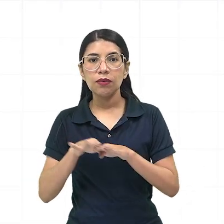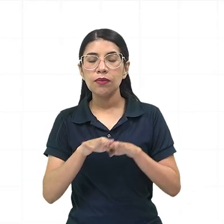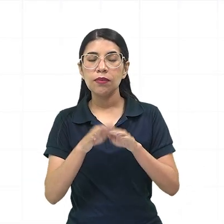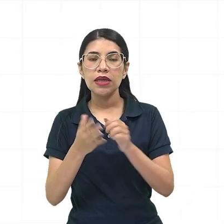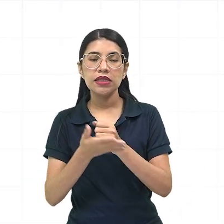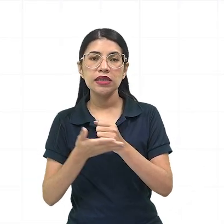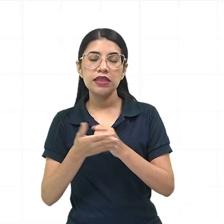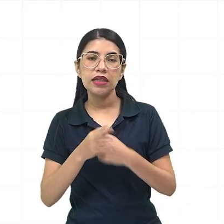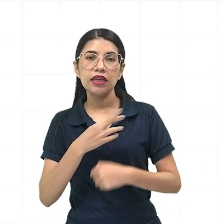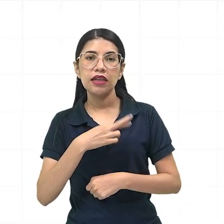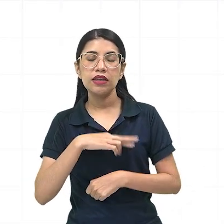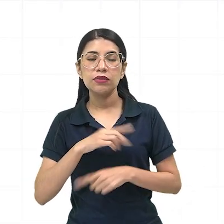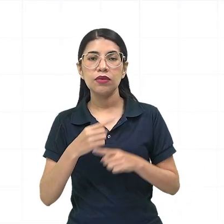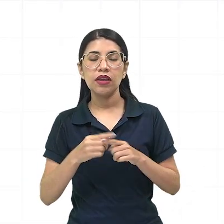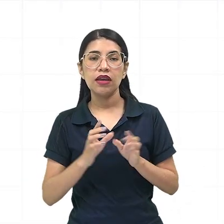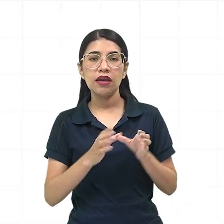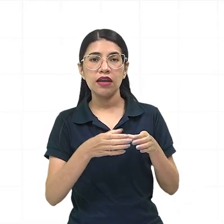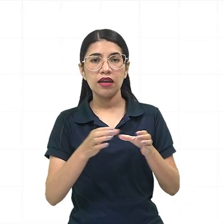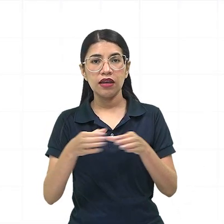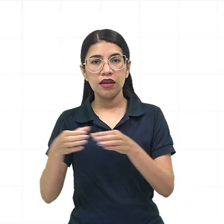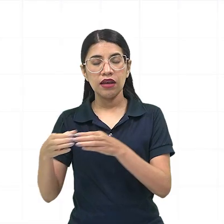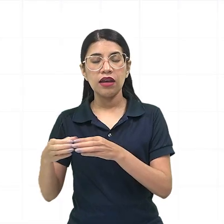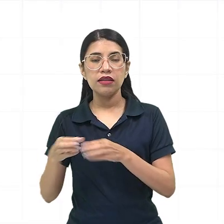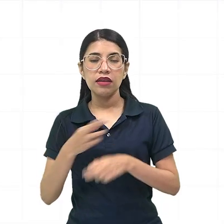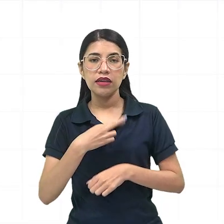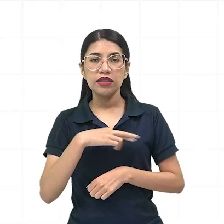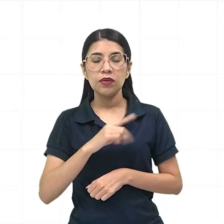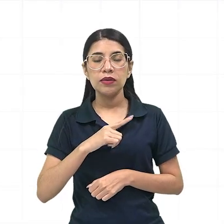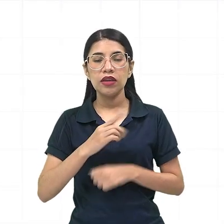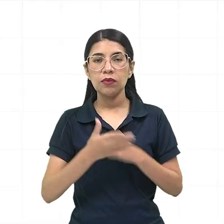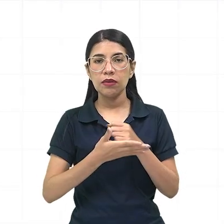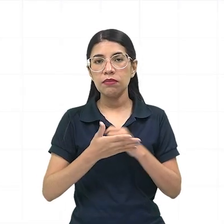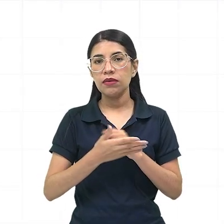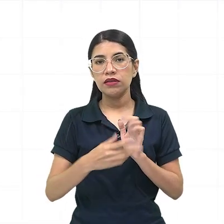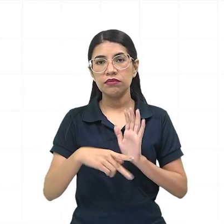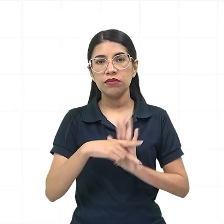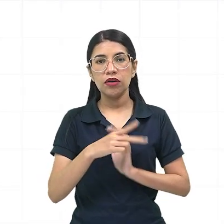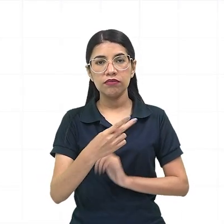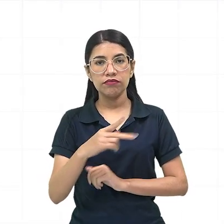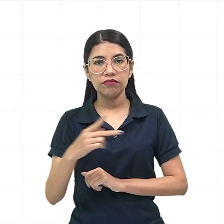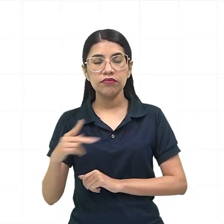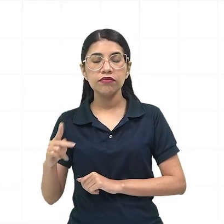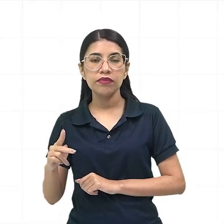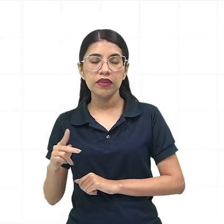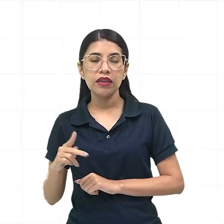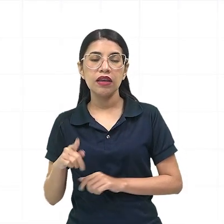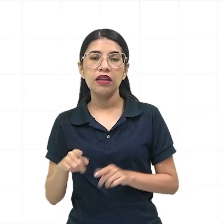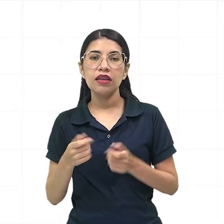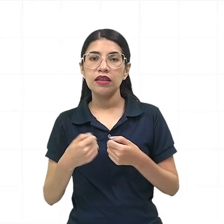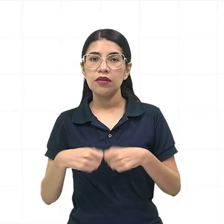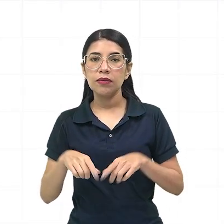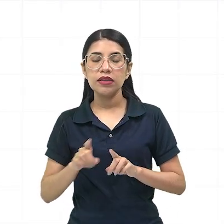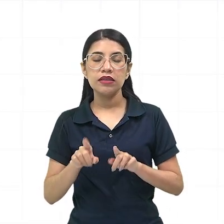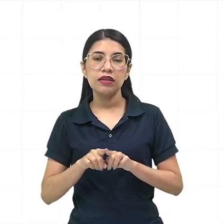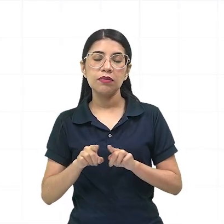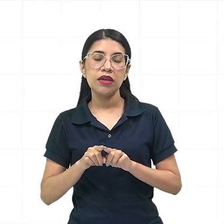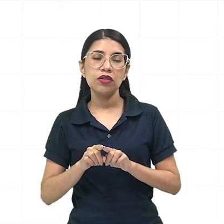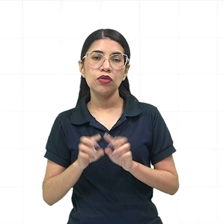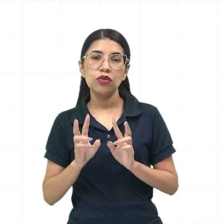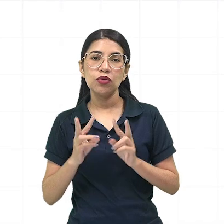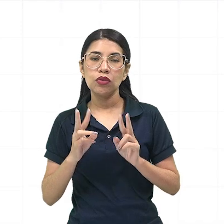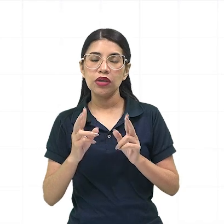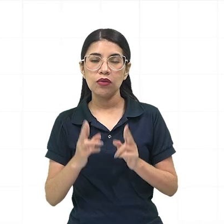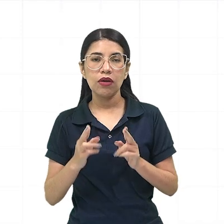porque cada grupo, de certa forma, adota seus princípios, seus próprios princípios e não necessariamente válidos para